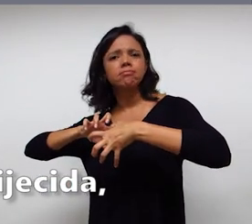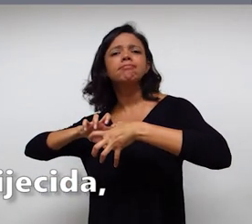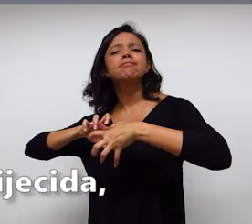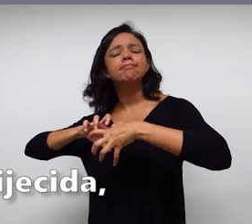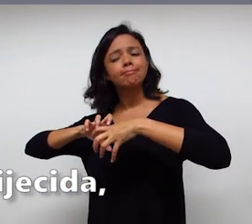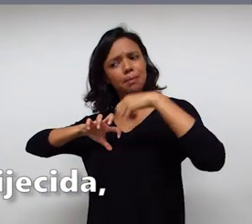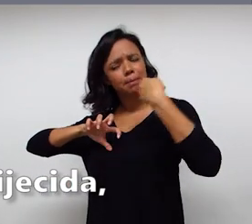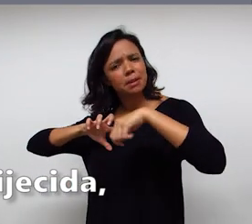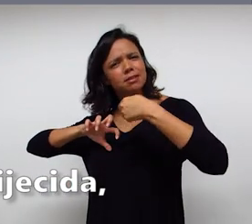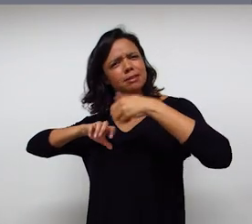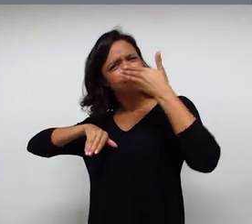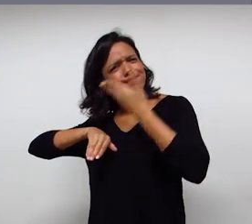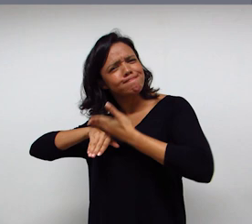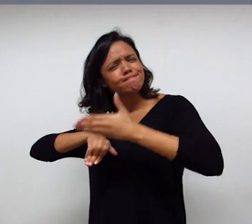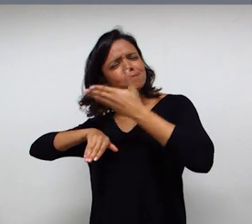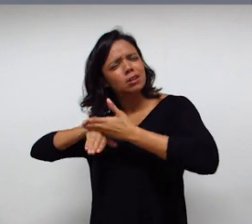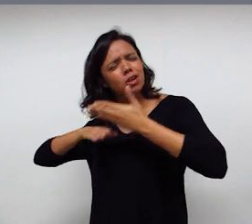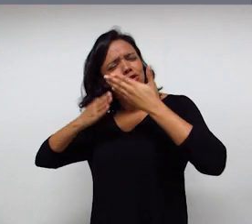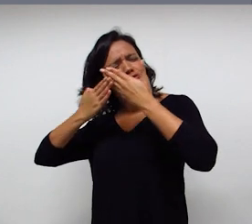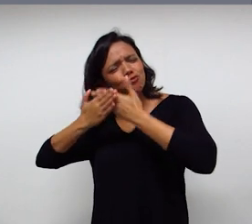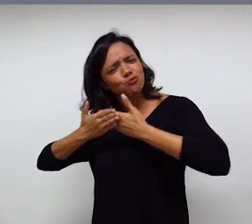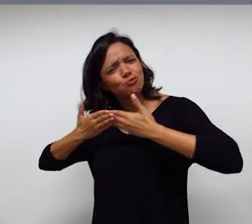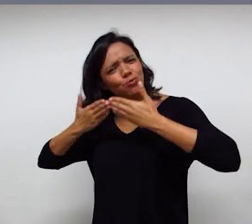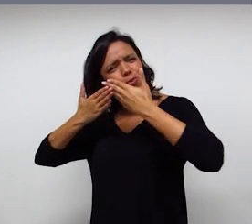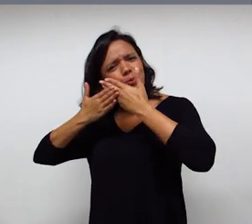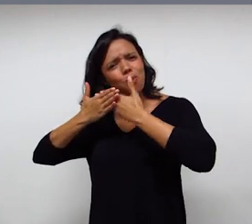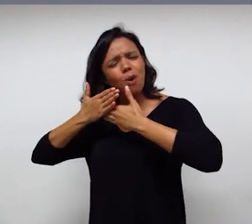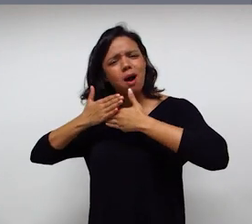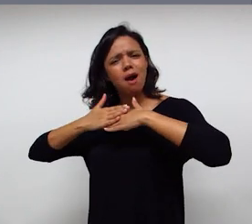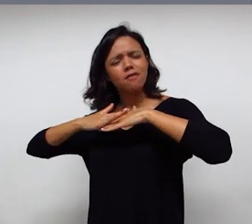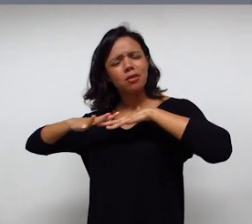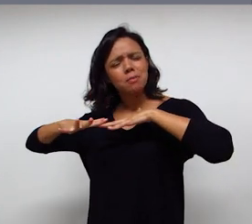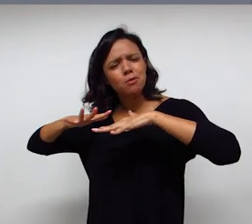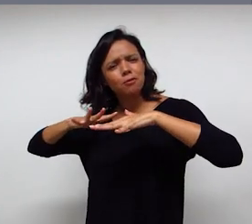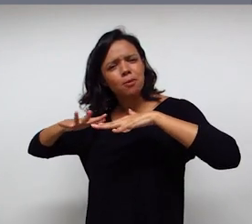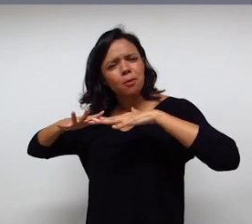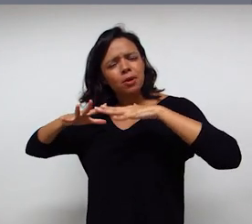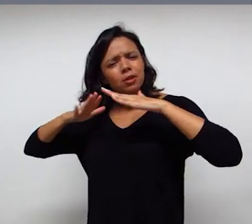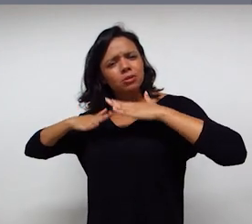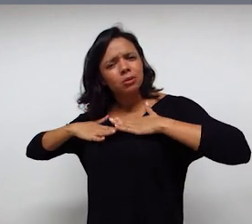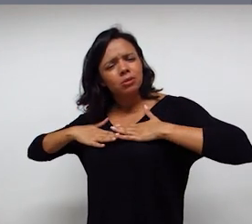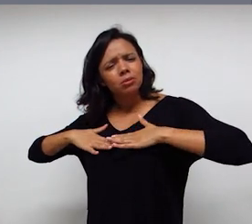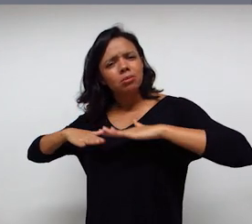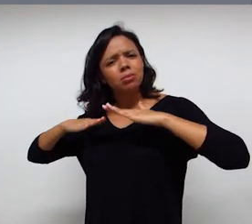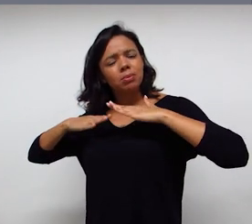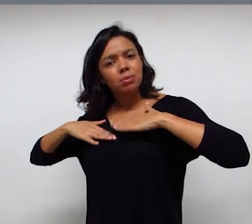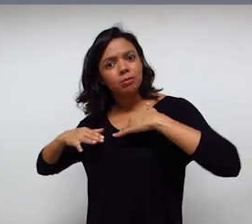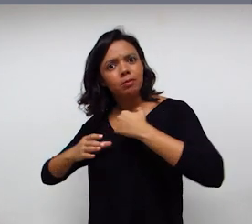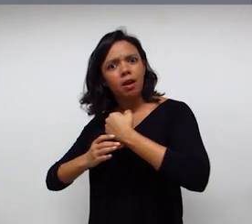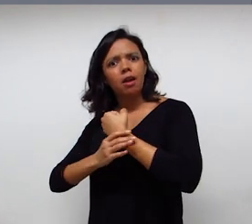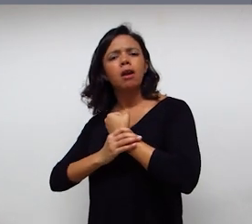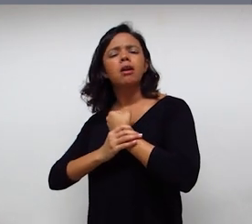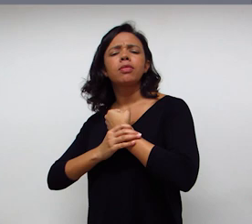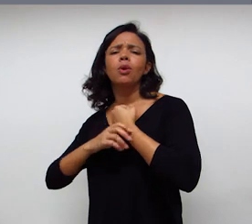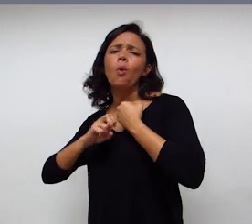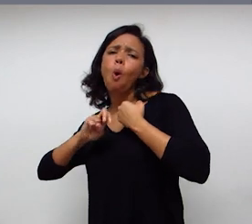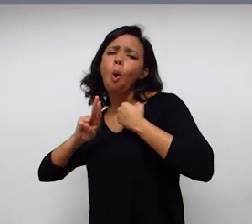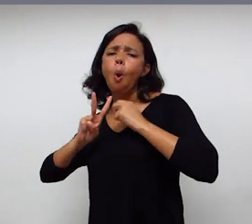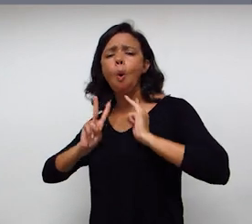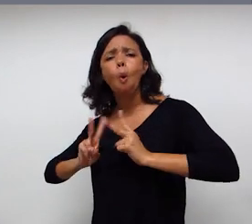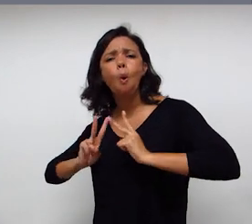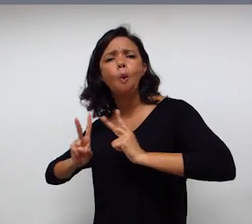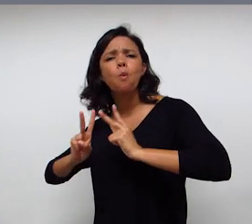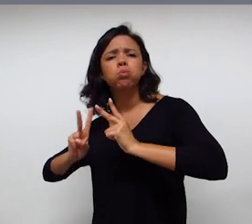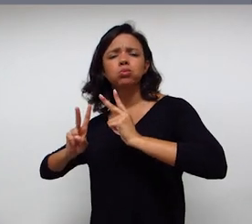mais enrijecida. Essa movimentação suave, essa movimentação articular suave, ela vai garantir ou